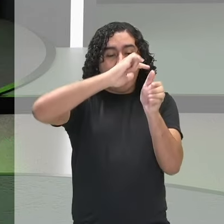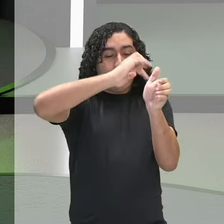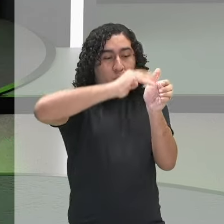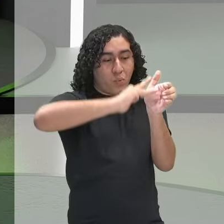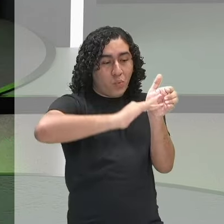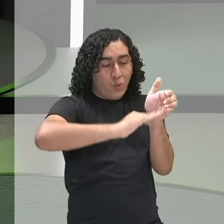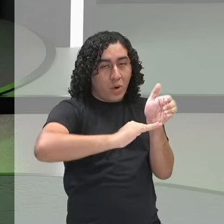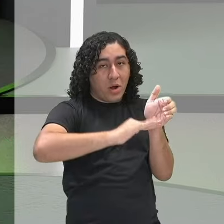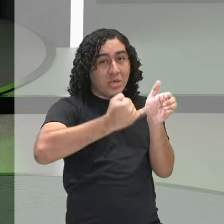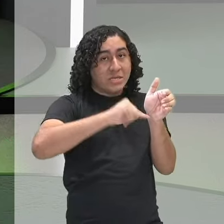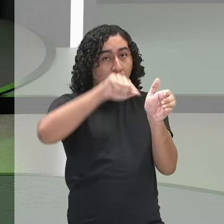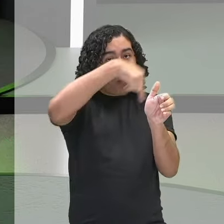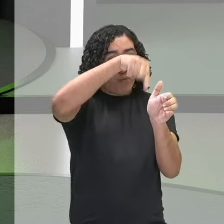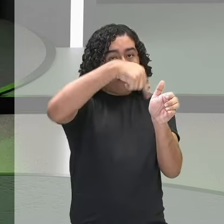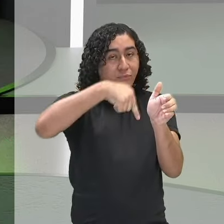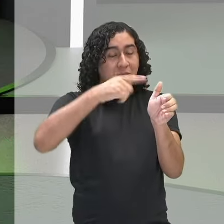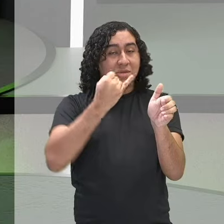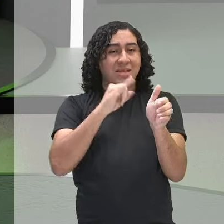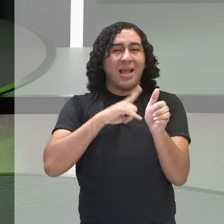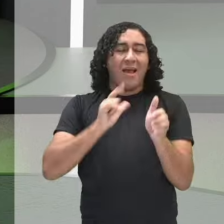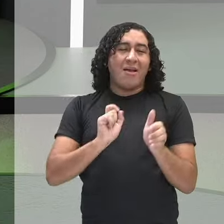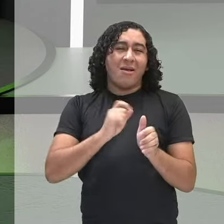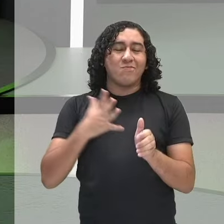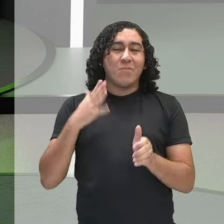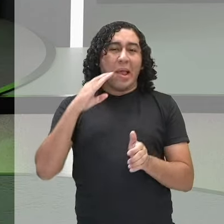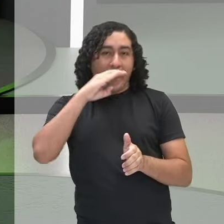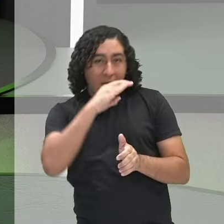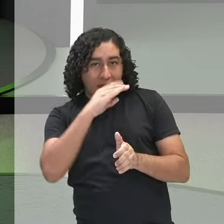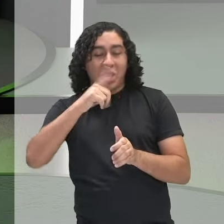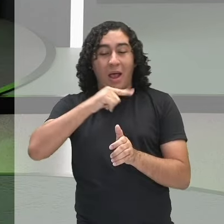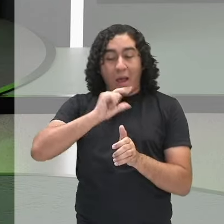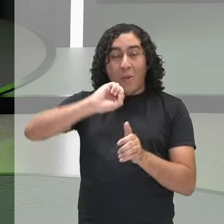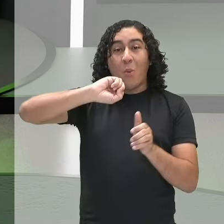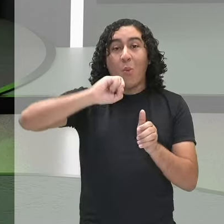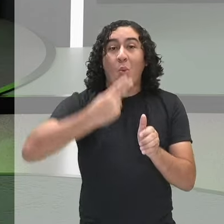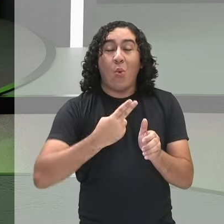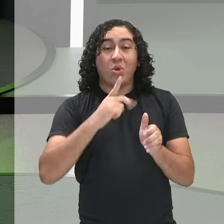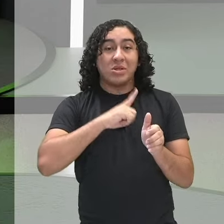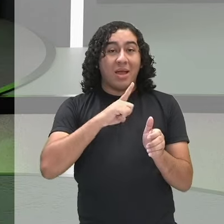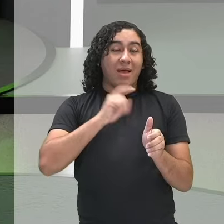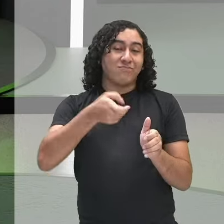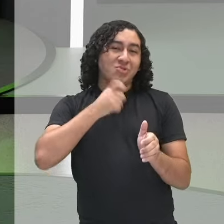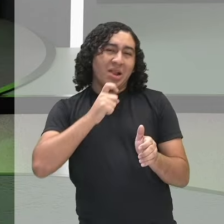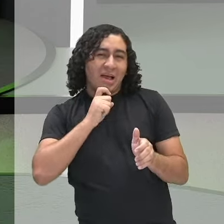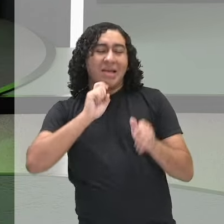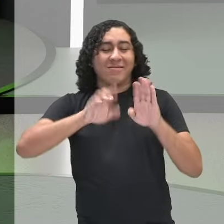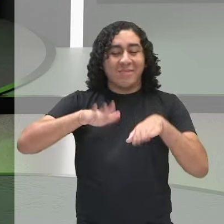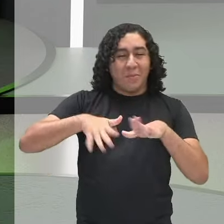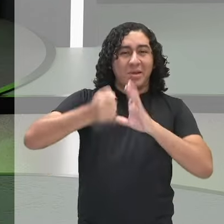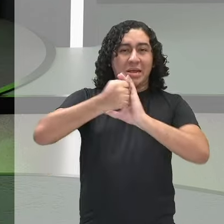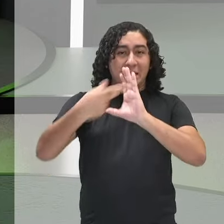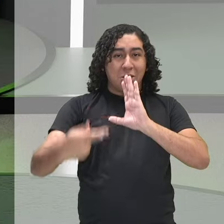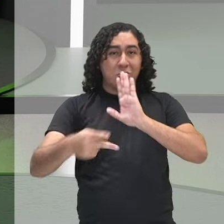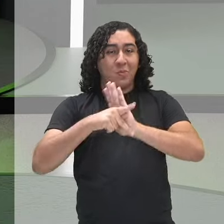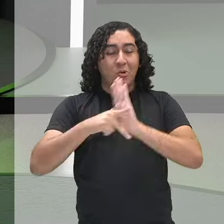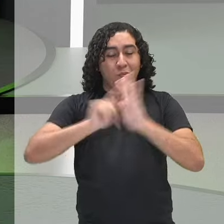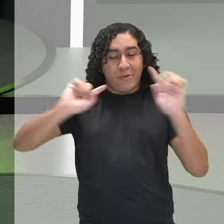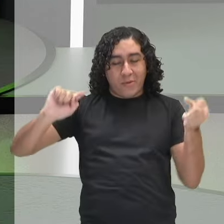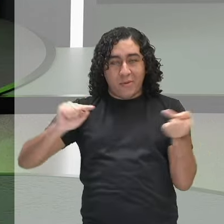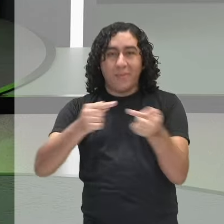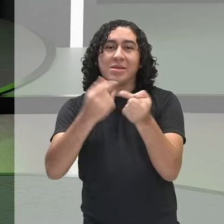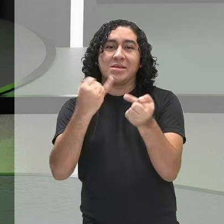mexi o suficiente, ou se a água está quente, ou se a água está fria. Então são vários fatores que vão determinar